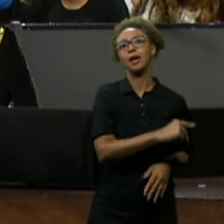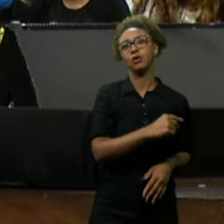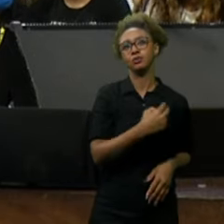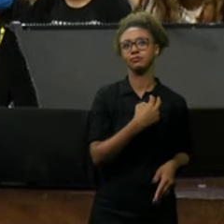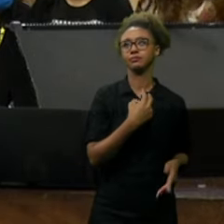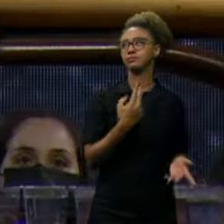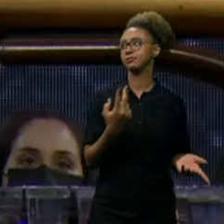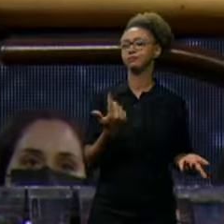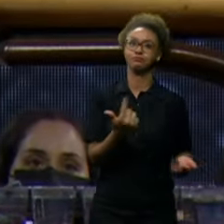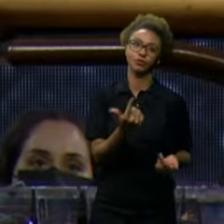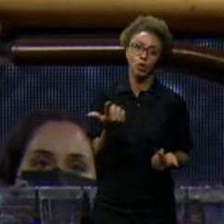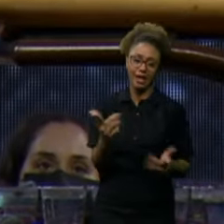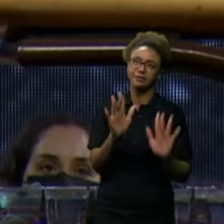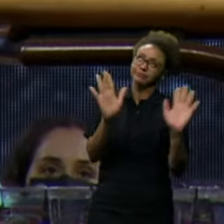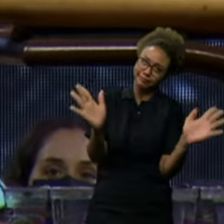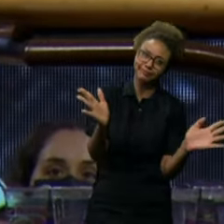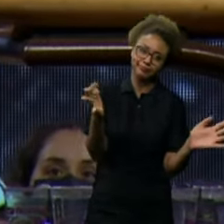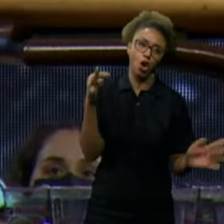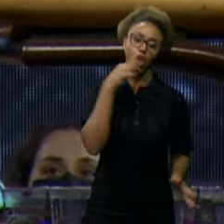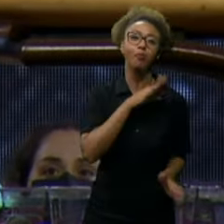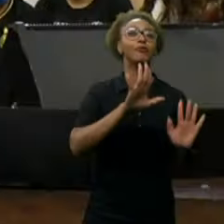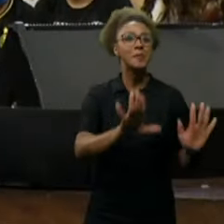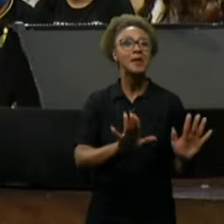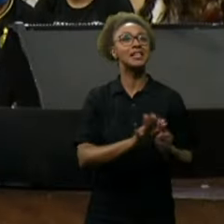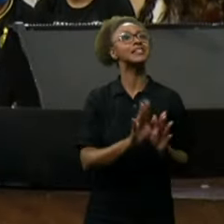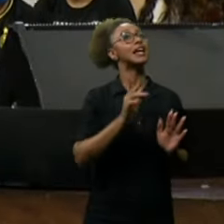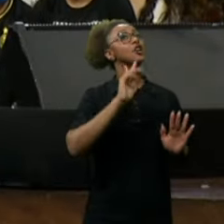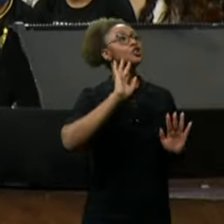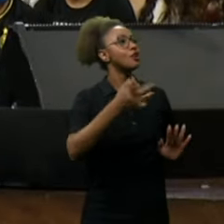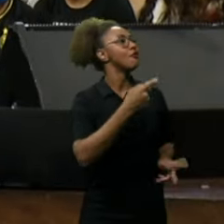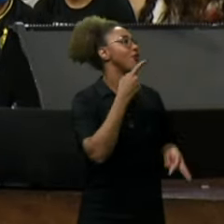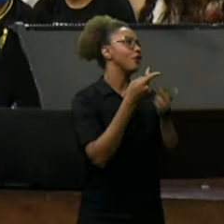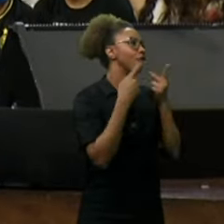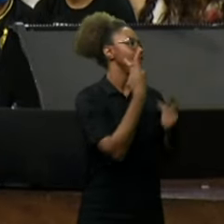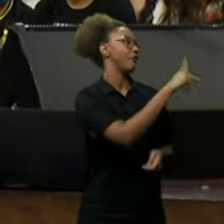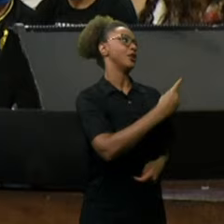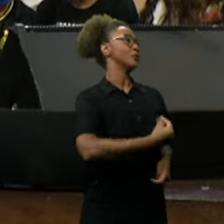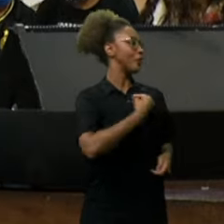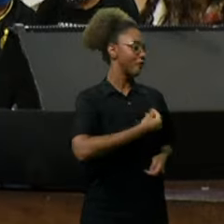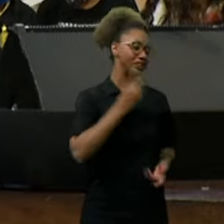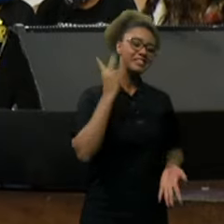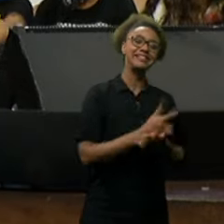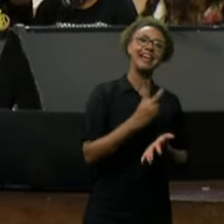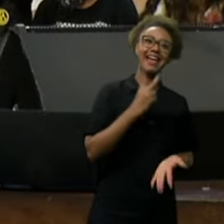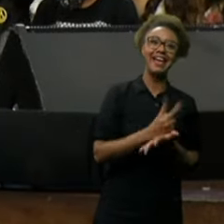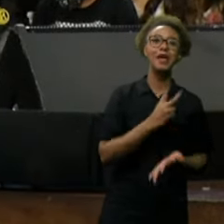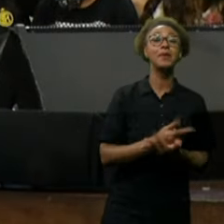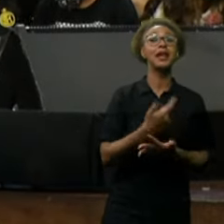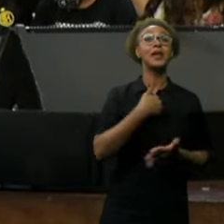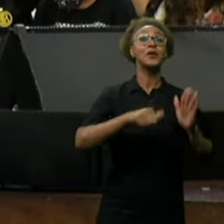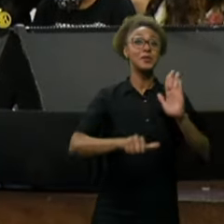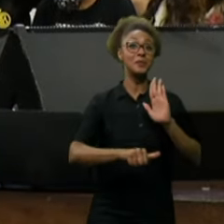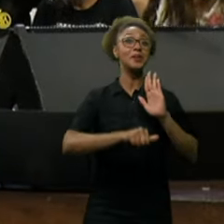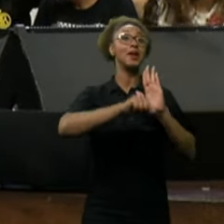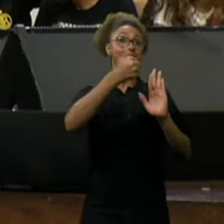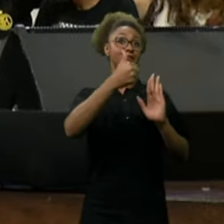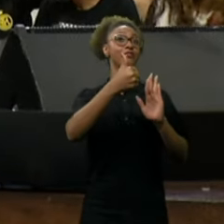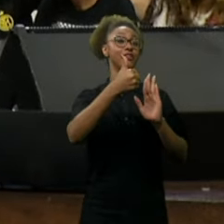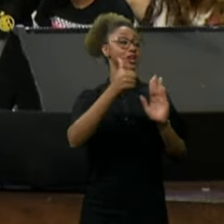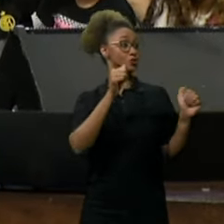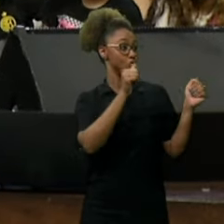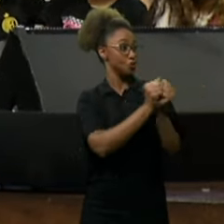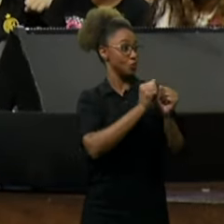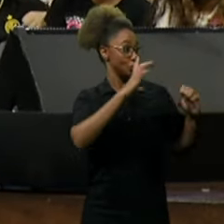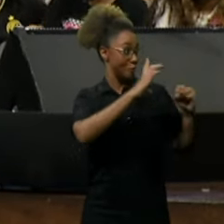falar mal mas já falei do bom testemunho aonde vou de sua vida a primeira vez que eu tive a oportunidade de